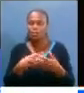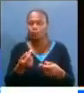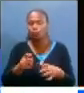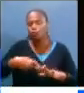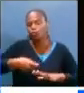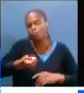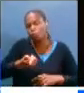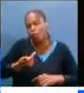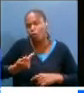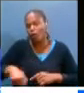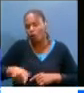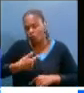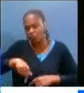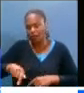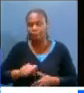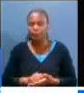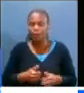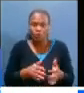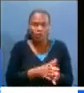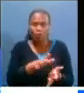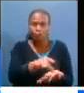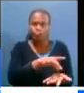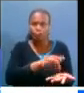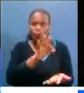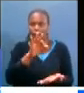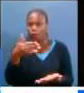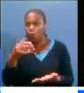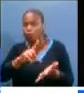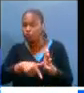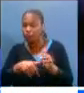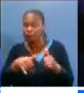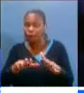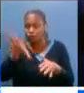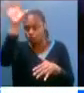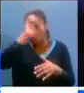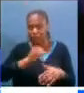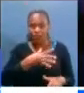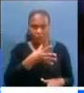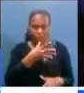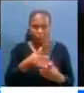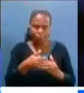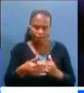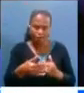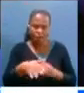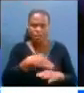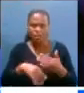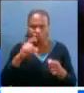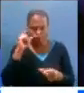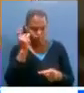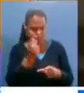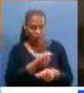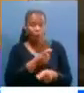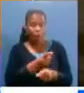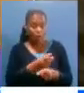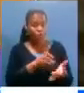recursos que temos. Ao todo foram selecionados 41 projetos, mas o Ministério garante que se vai fazer o monitoramento